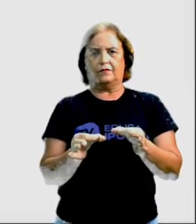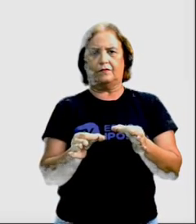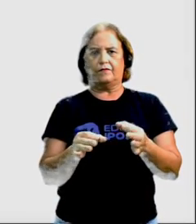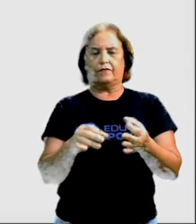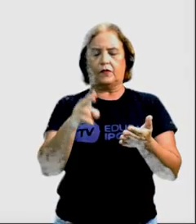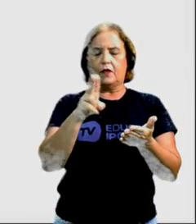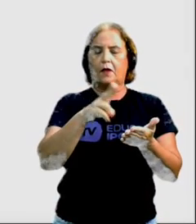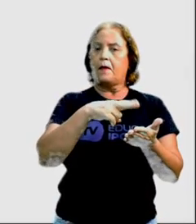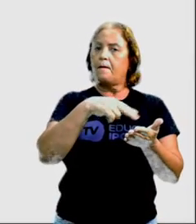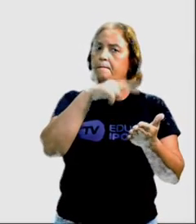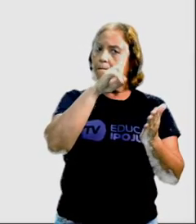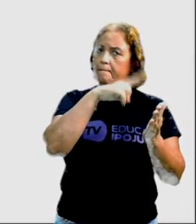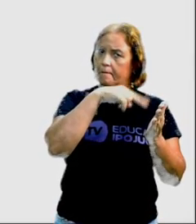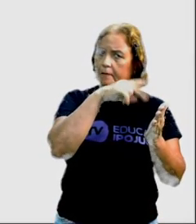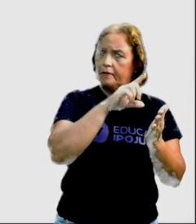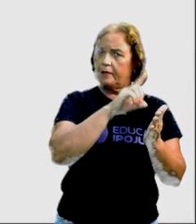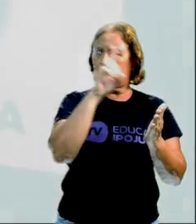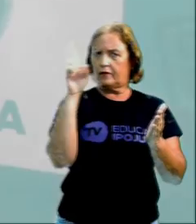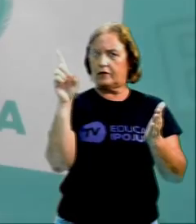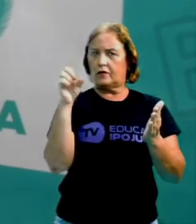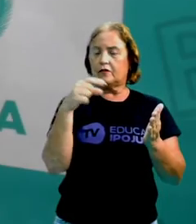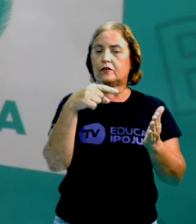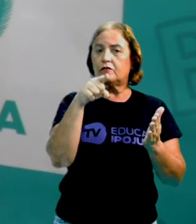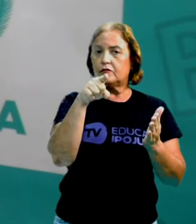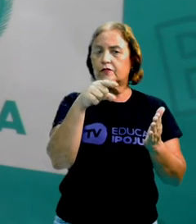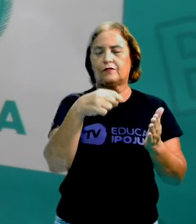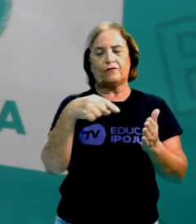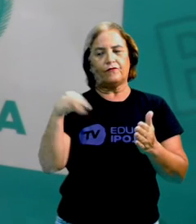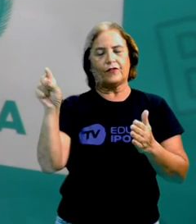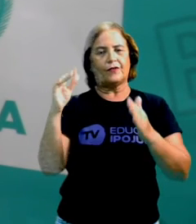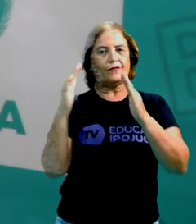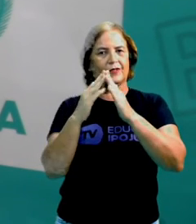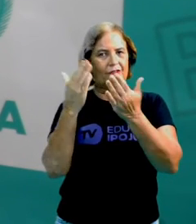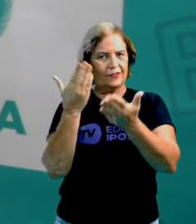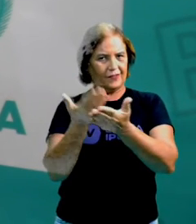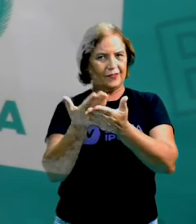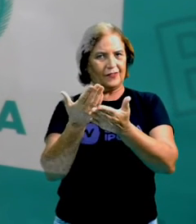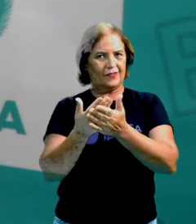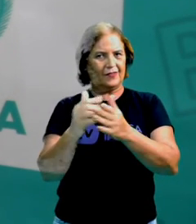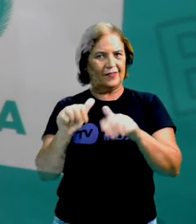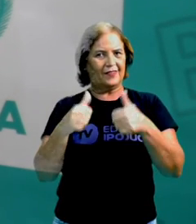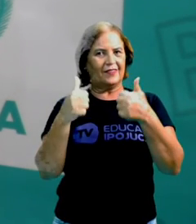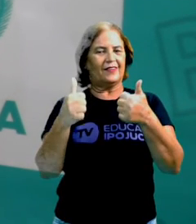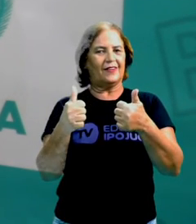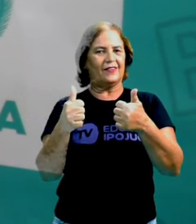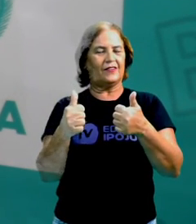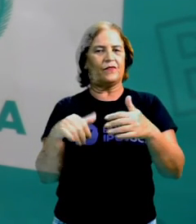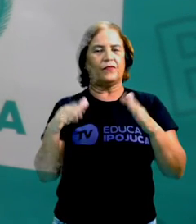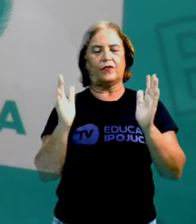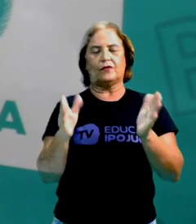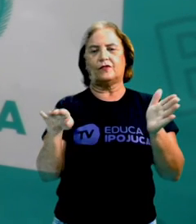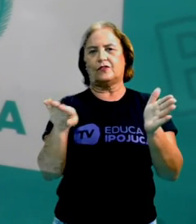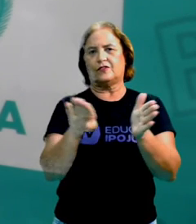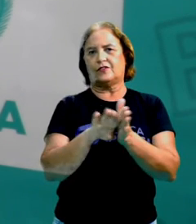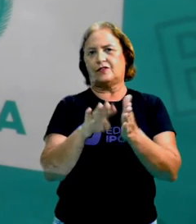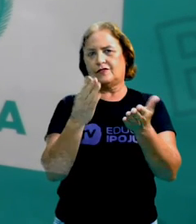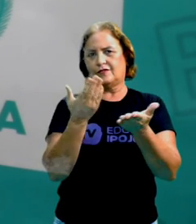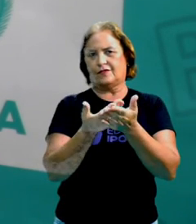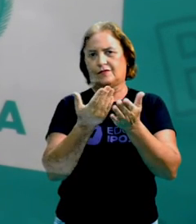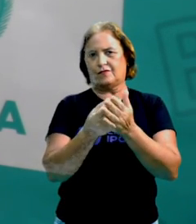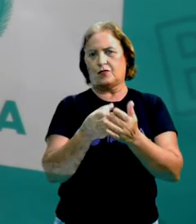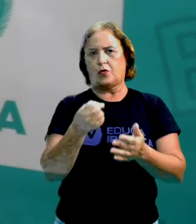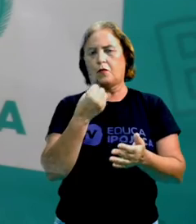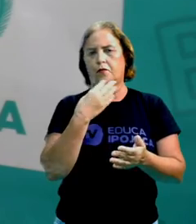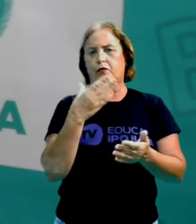pinte os dias que você vai para a escola legal né hoje a nossa aula chegou ao final